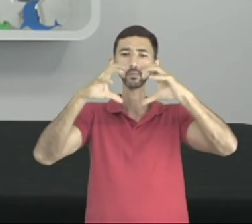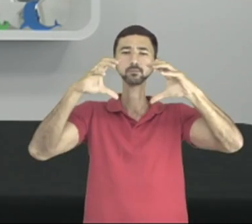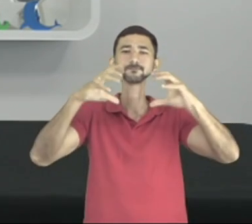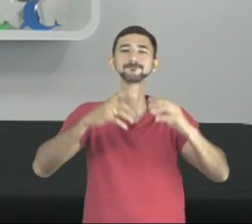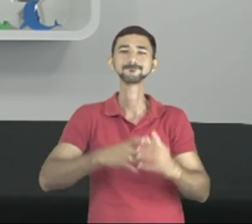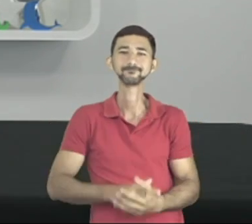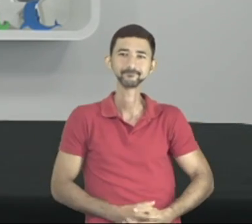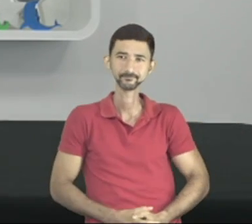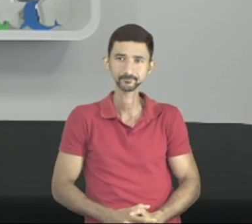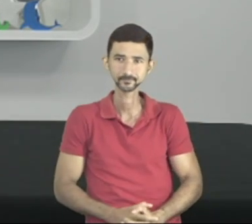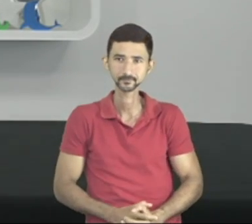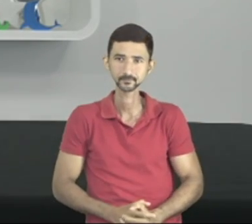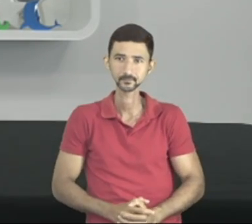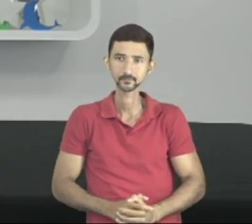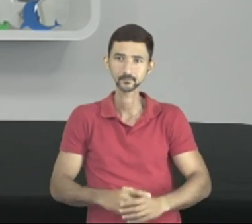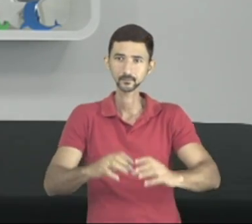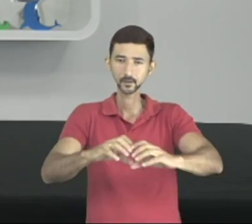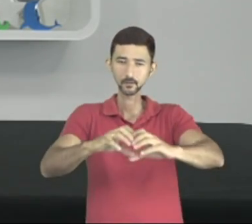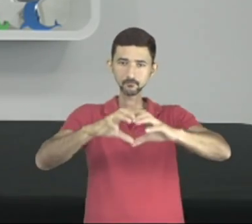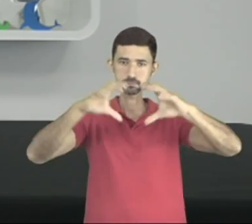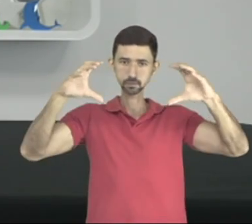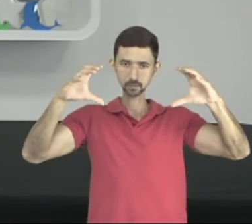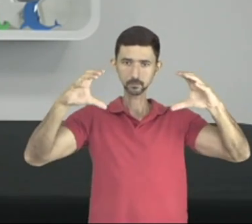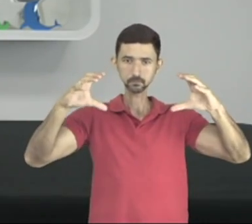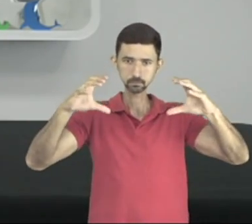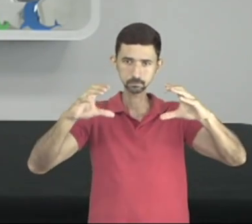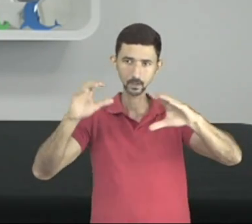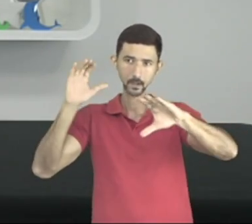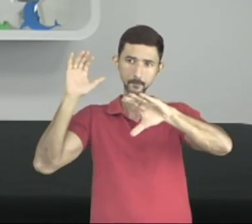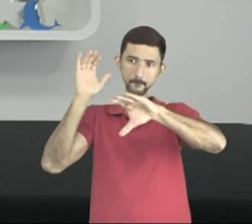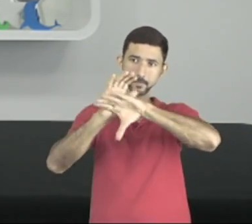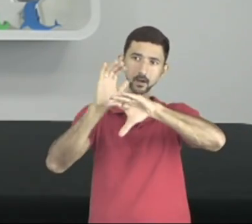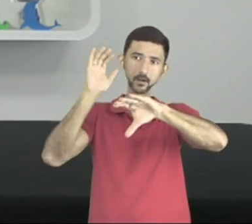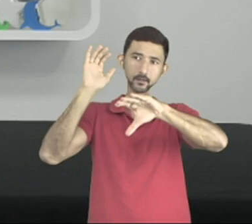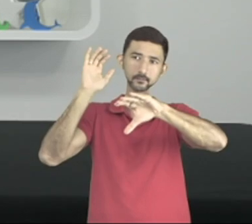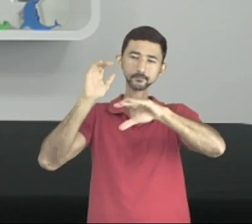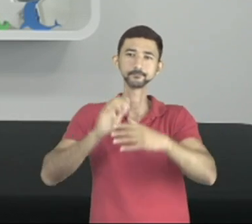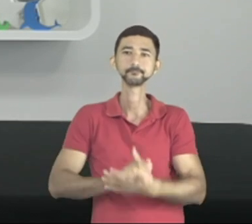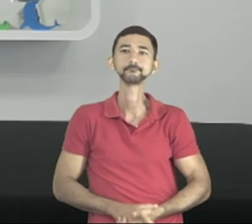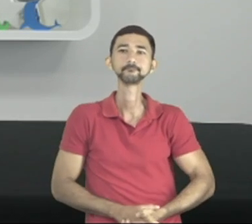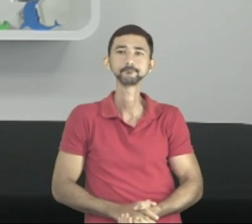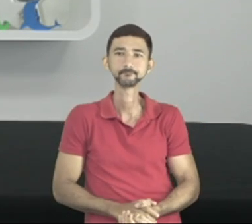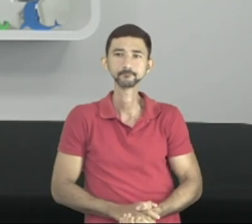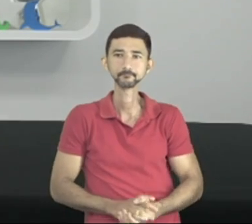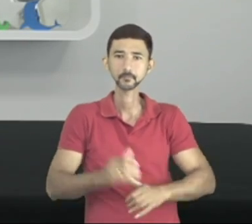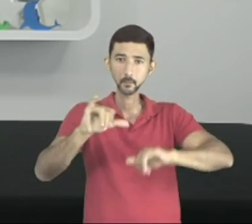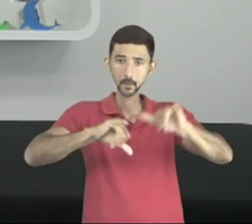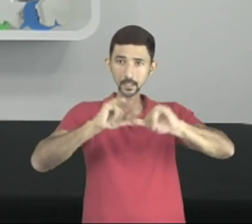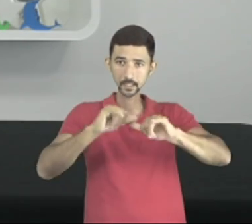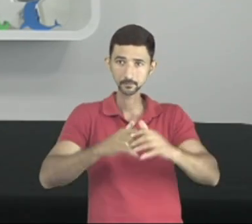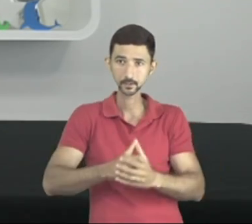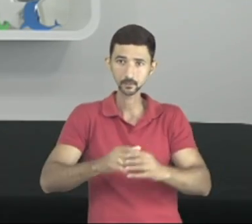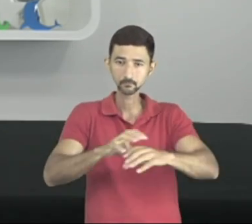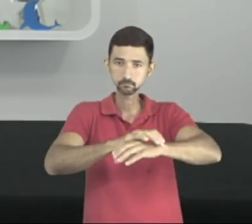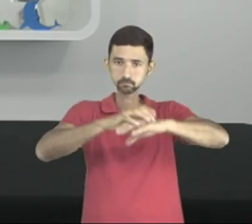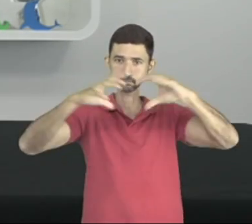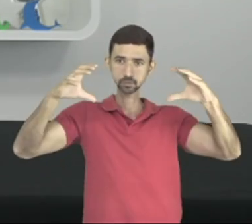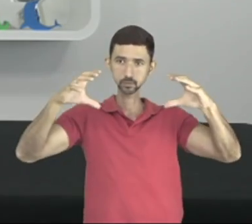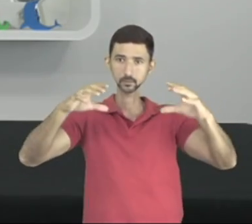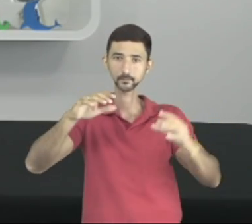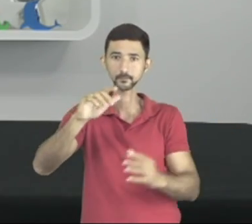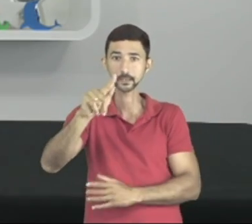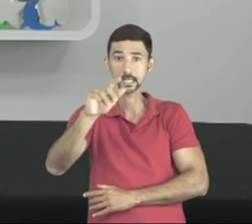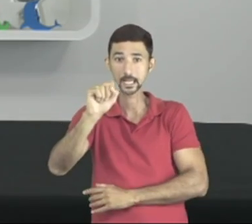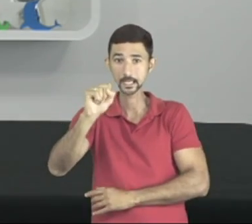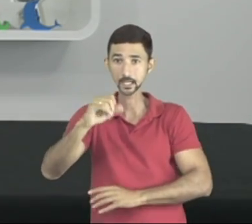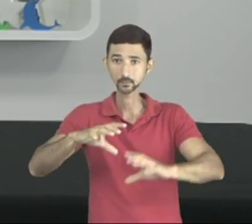salvá-lo, automaticamente o airbag infla para protegê-lo. Isso é uma reação química. Ele enche de gás